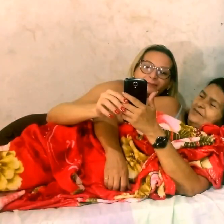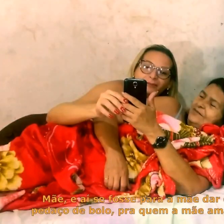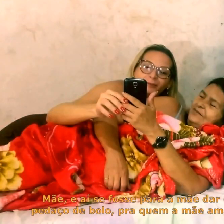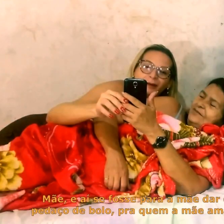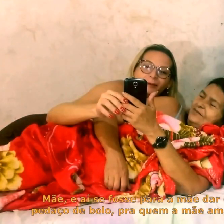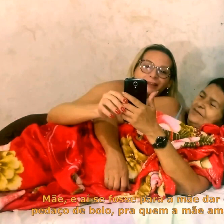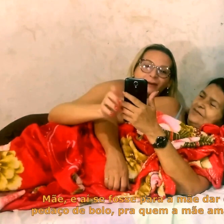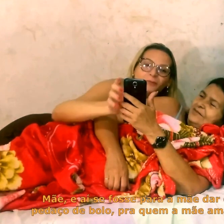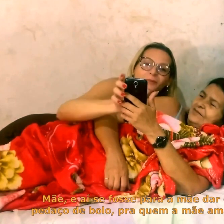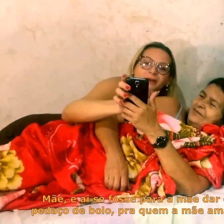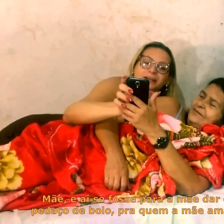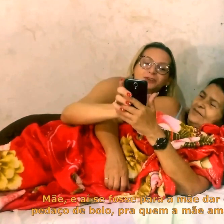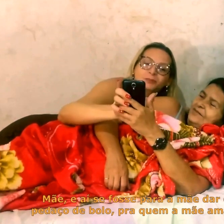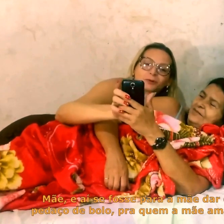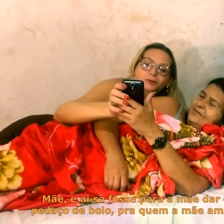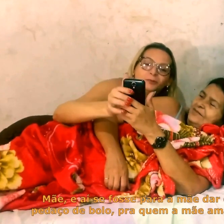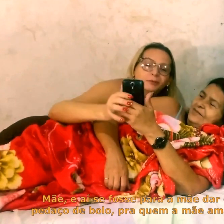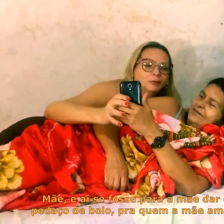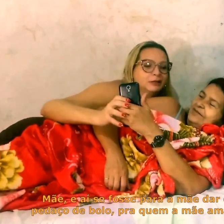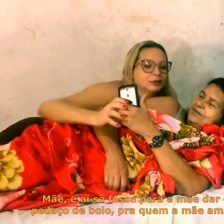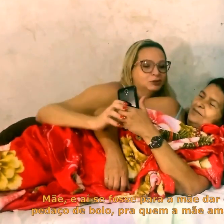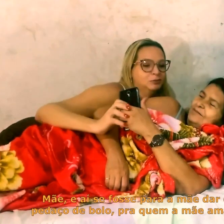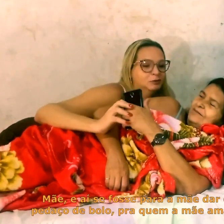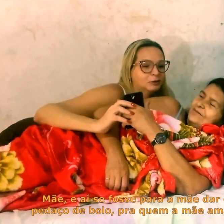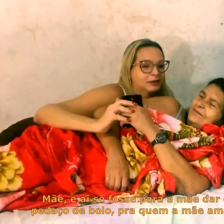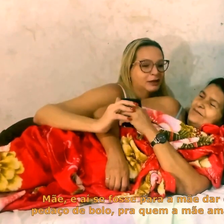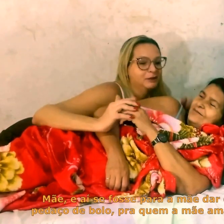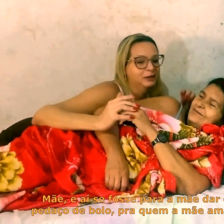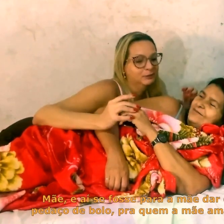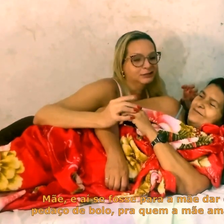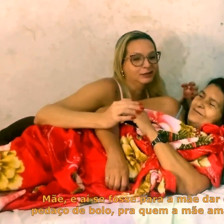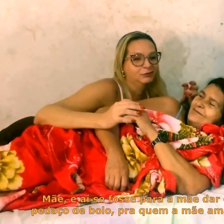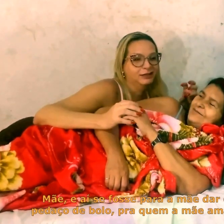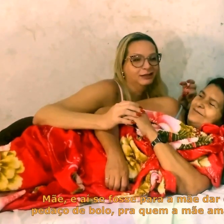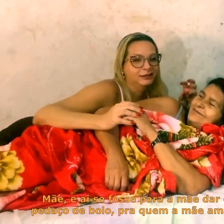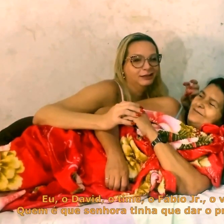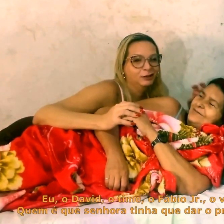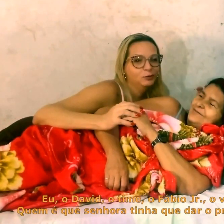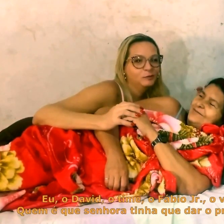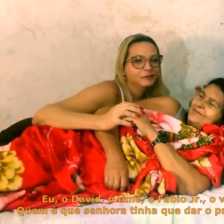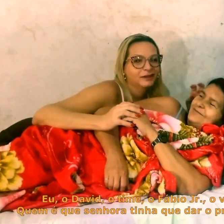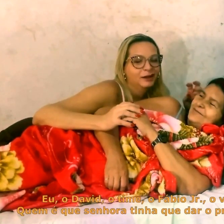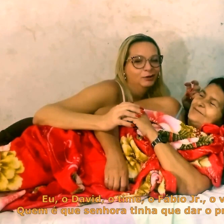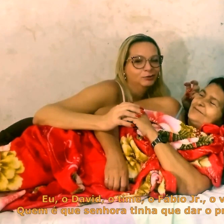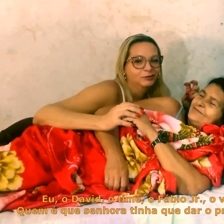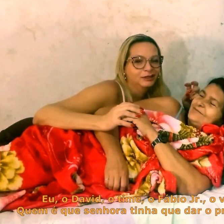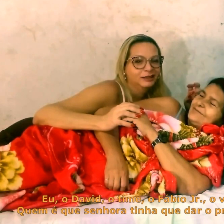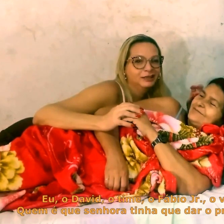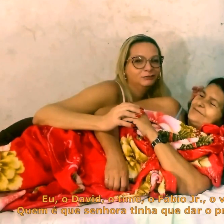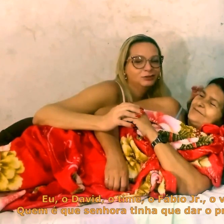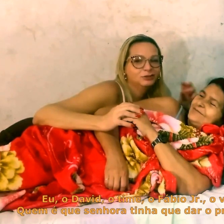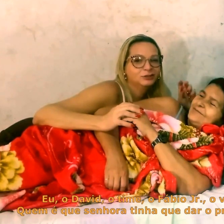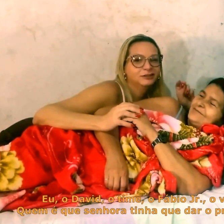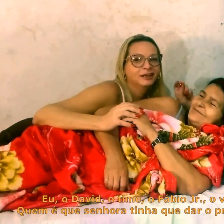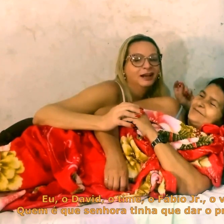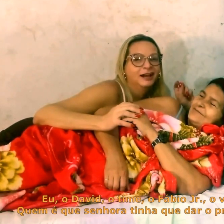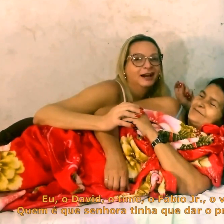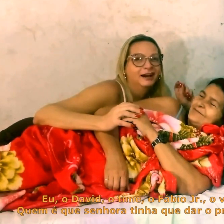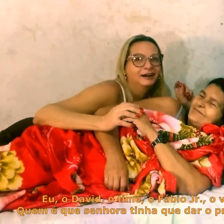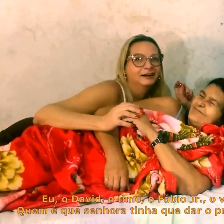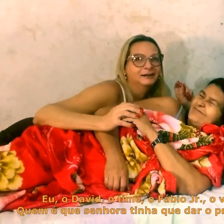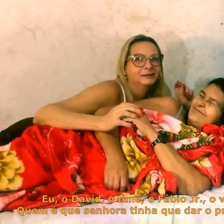Mãe, aí se fosse pra mãe dar o pedaço de bolo, o primeiro pedaço de bolo pra quem a mãe ama, é o quê? Eu, o